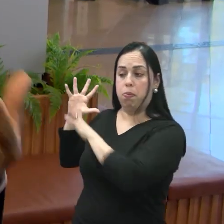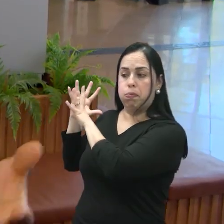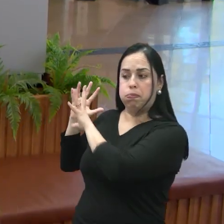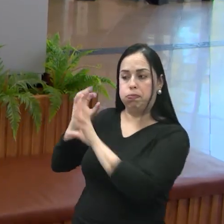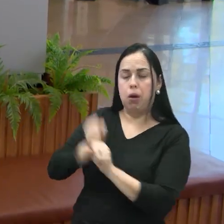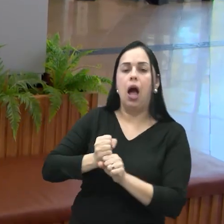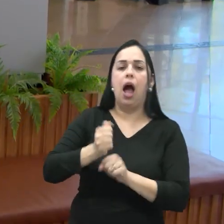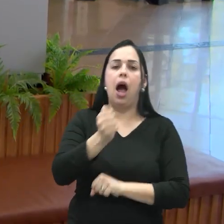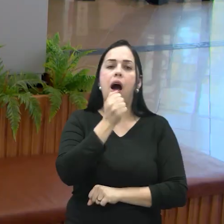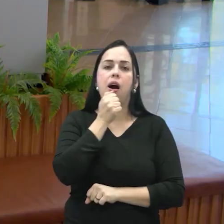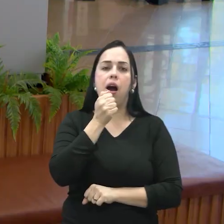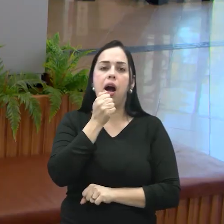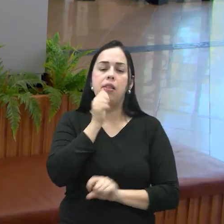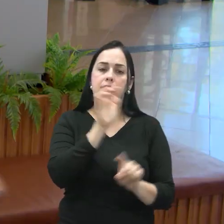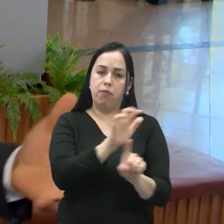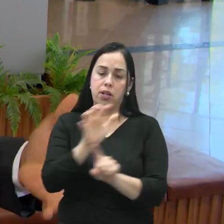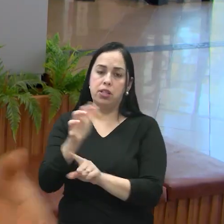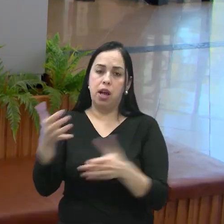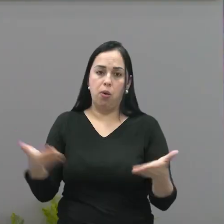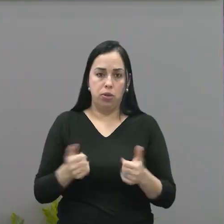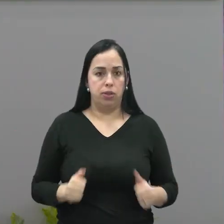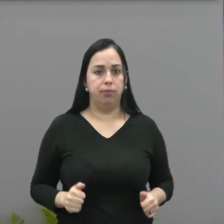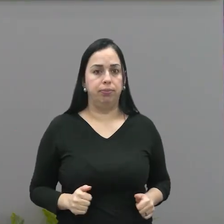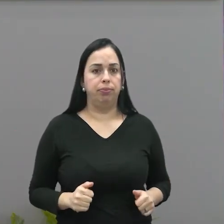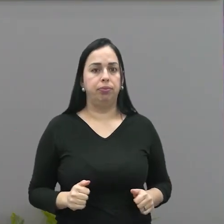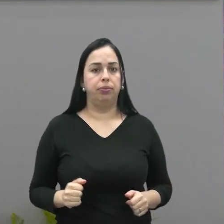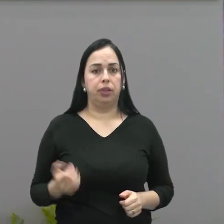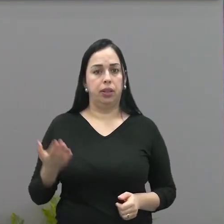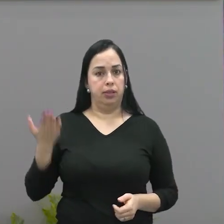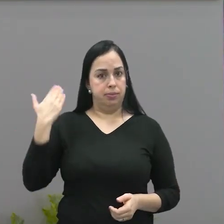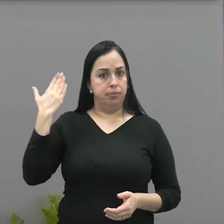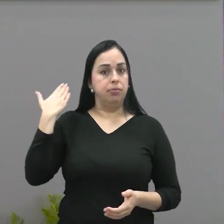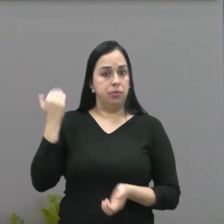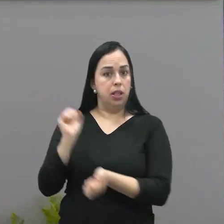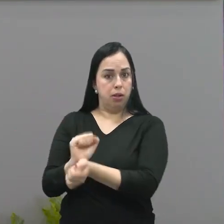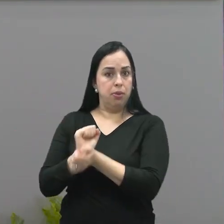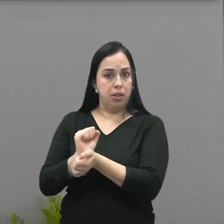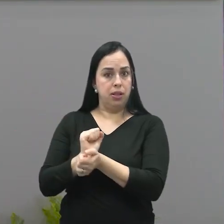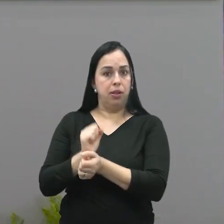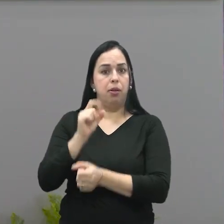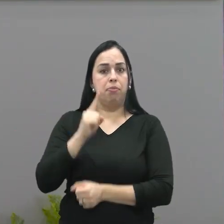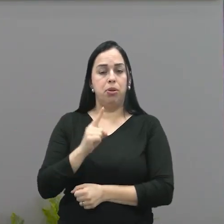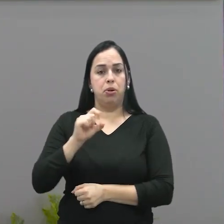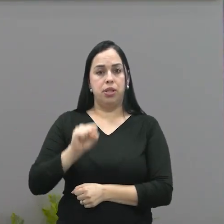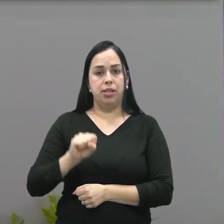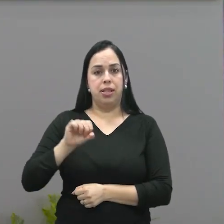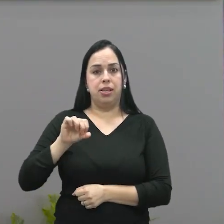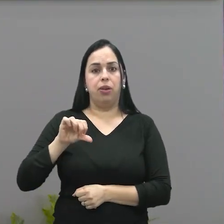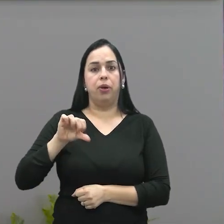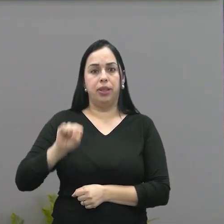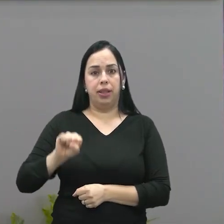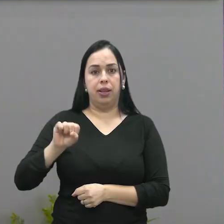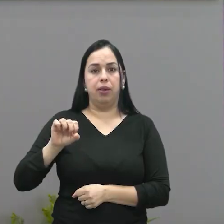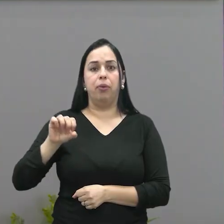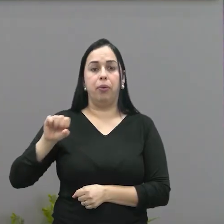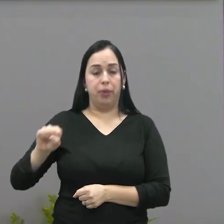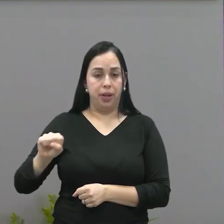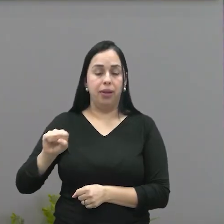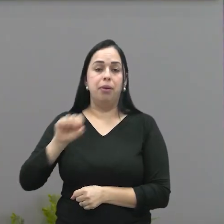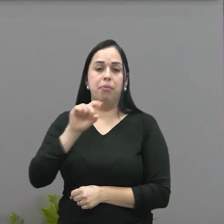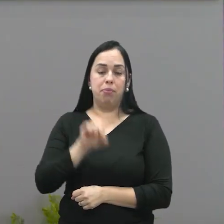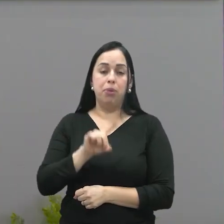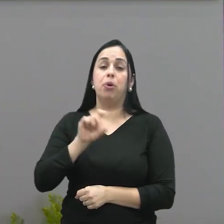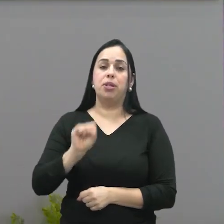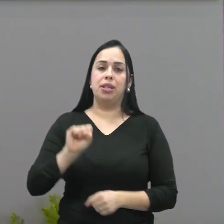escravidão ainda reflete na atualidade. A escravidão ela cessou em 1888, mas a